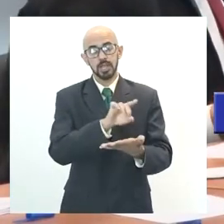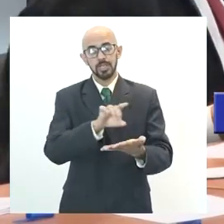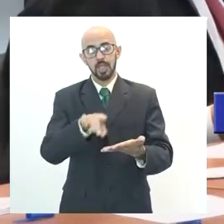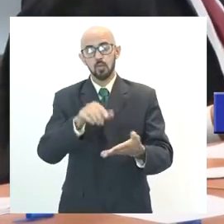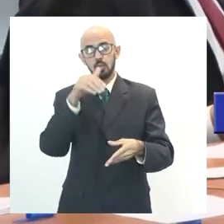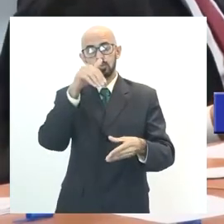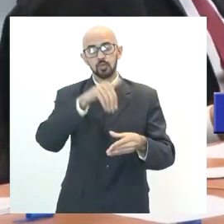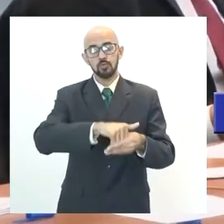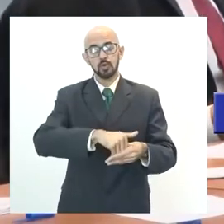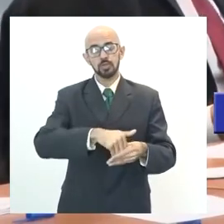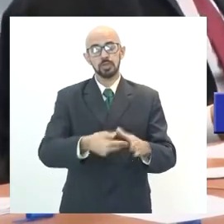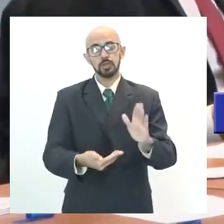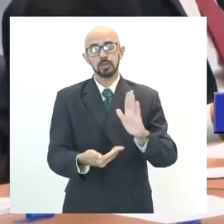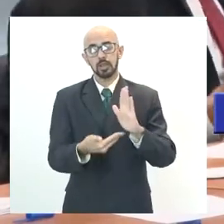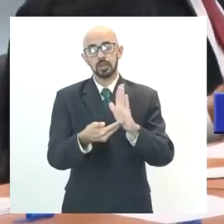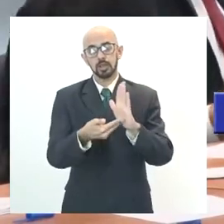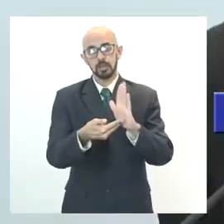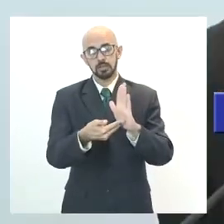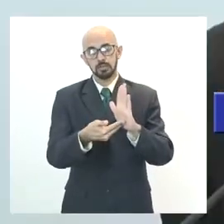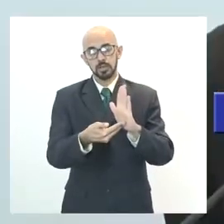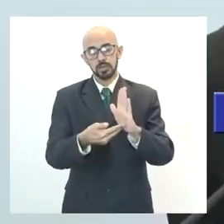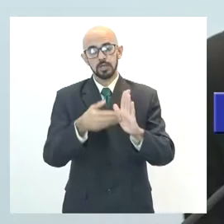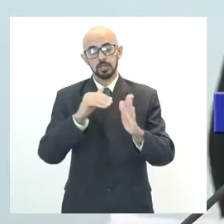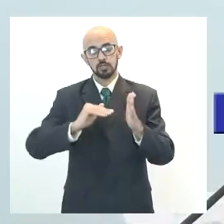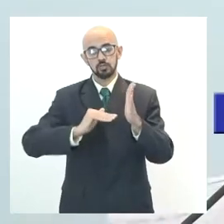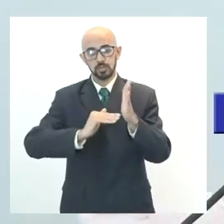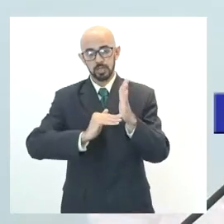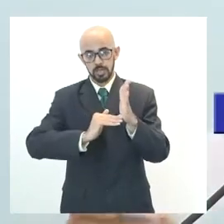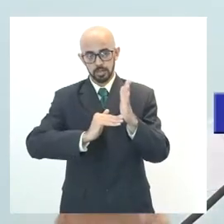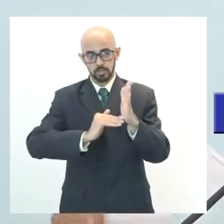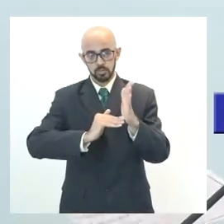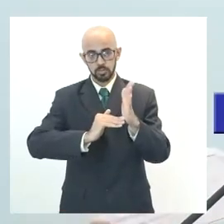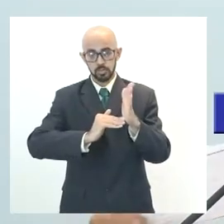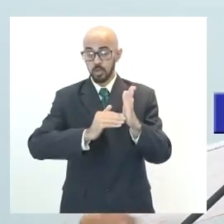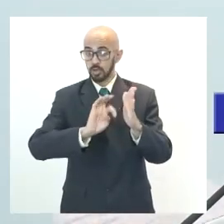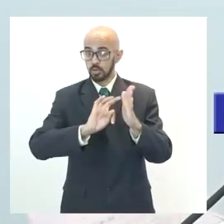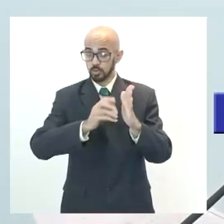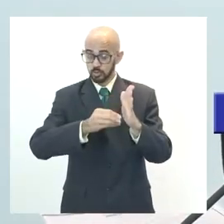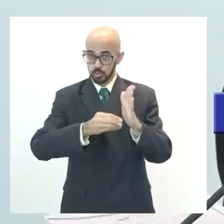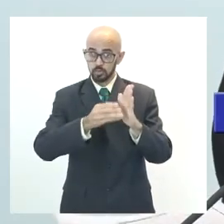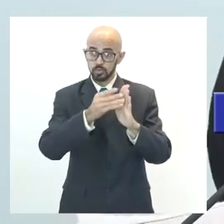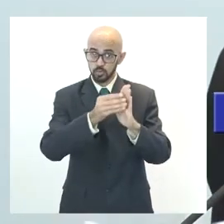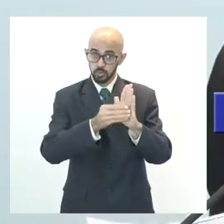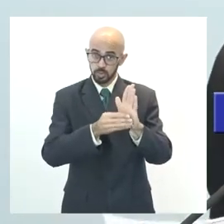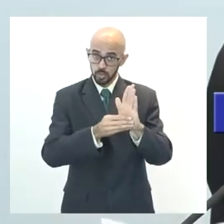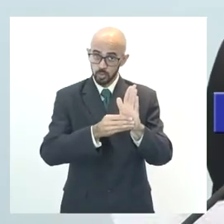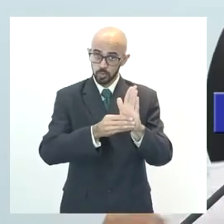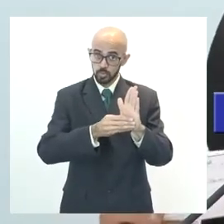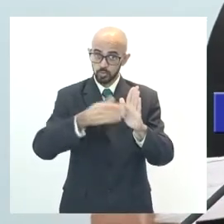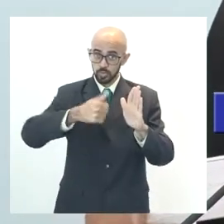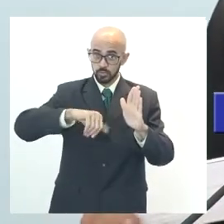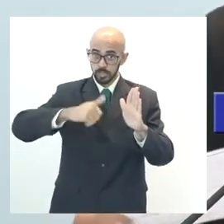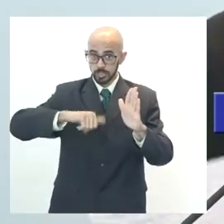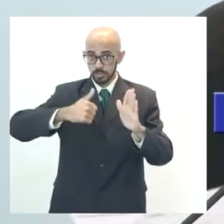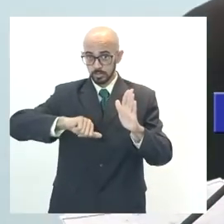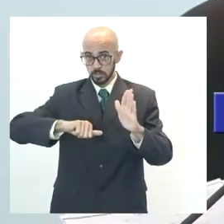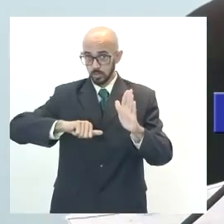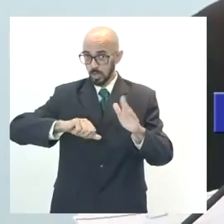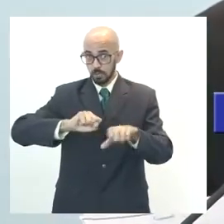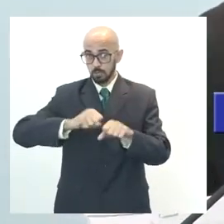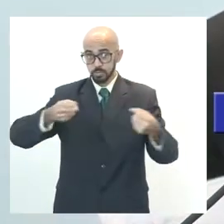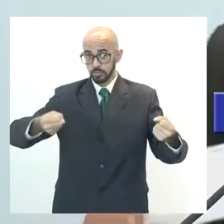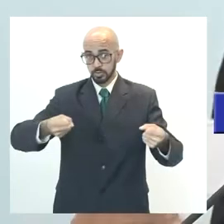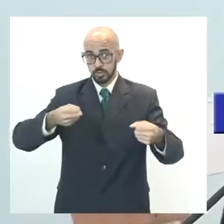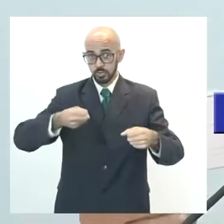voltando na câmara dos deputados e no senado as matérias e apreciação não é possível que o exercício do